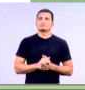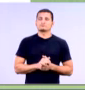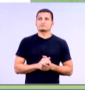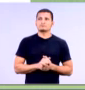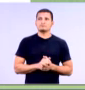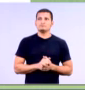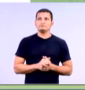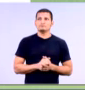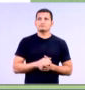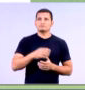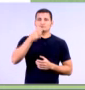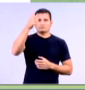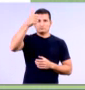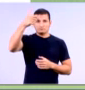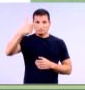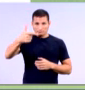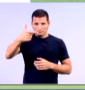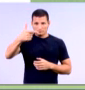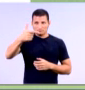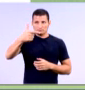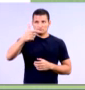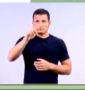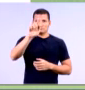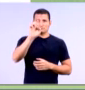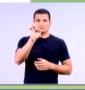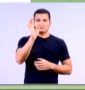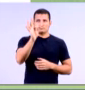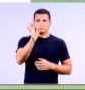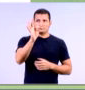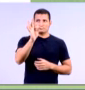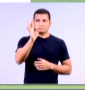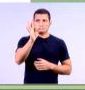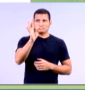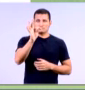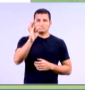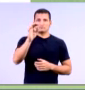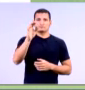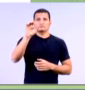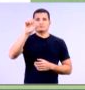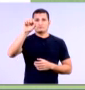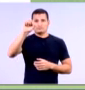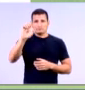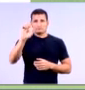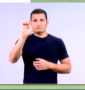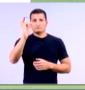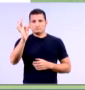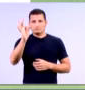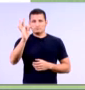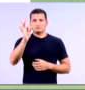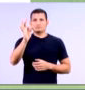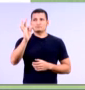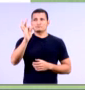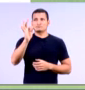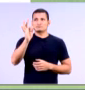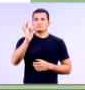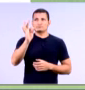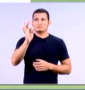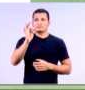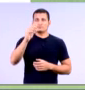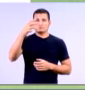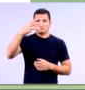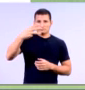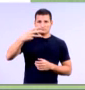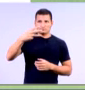Primeiro. Segundo, o get e os sets da vida. A terceira